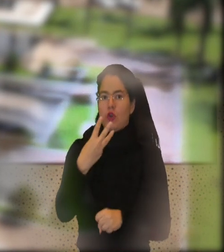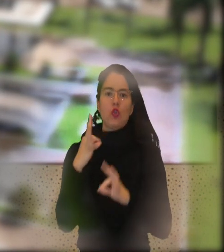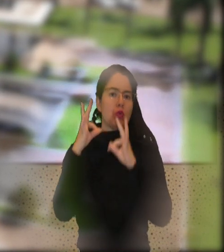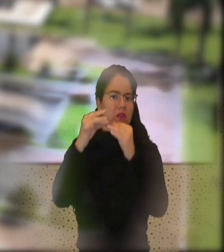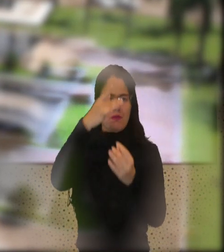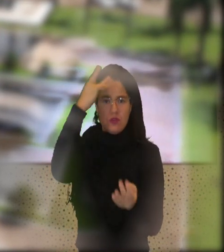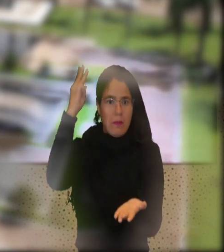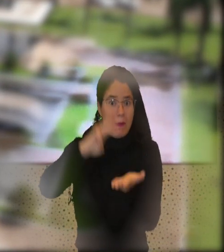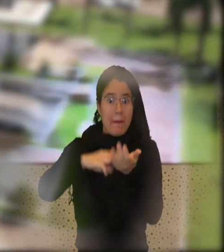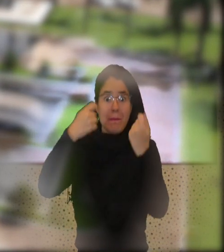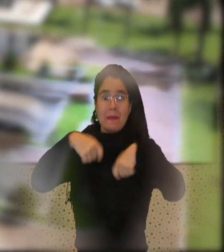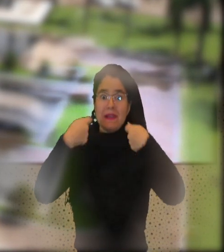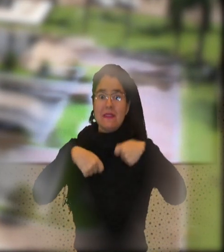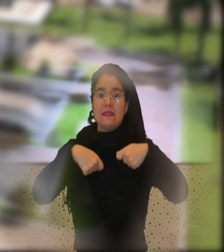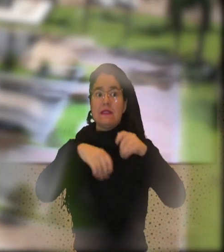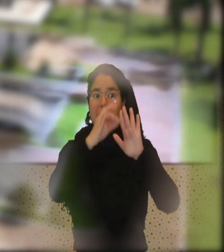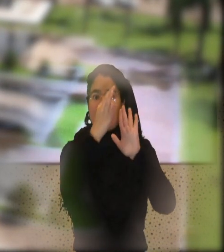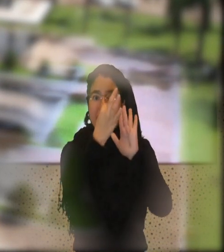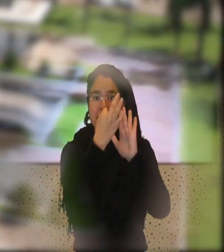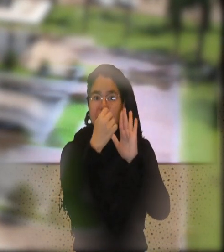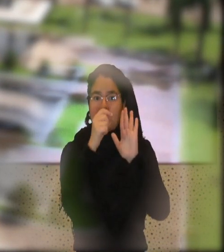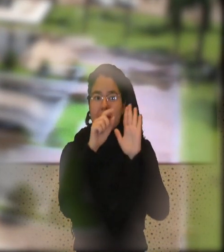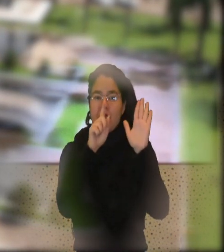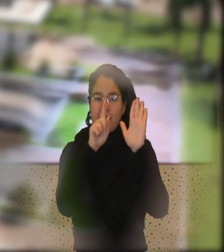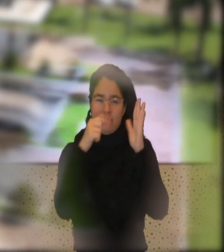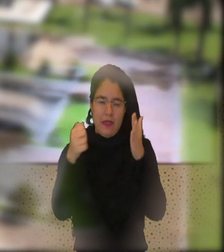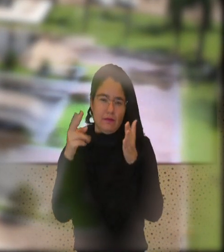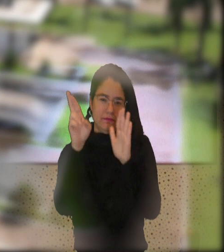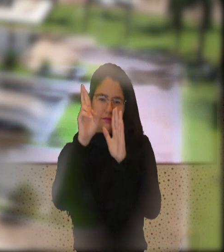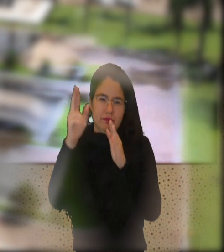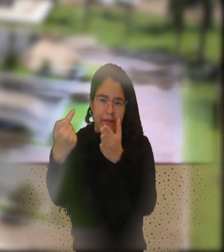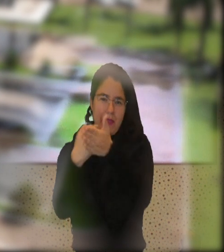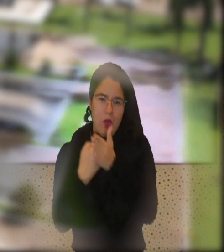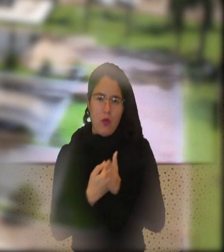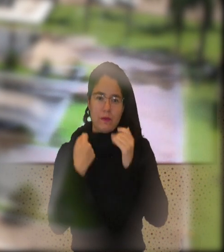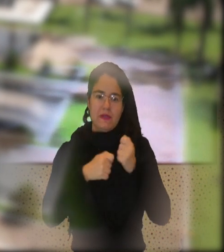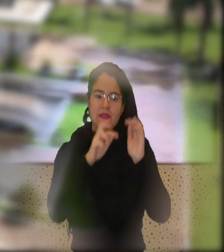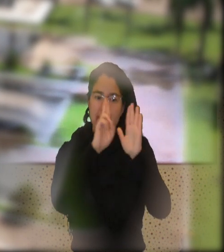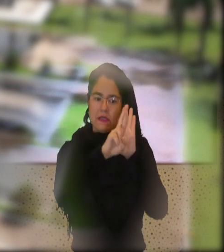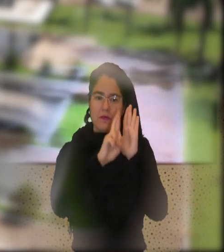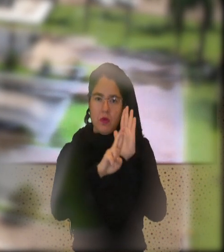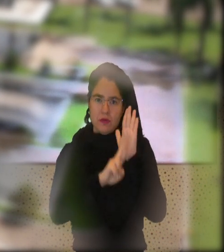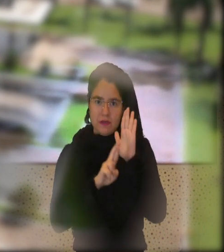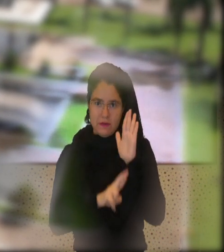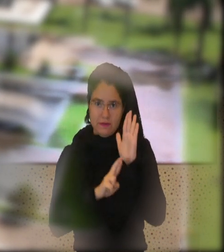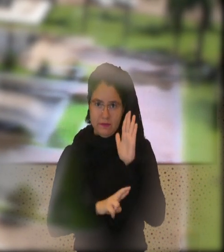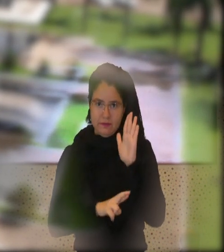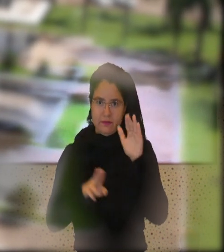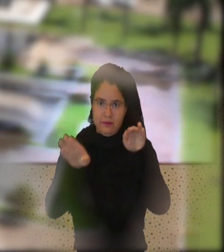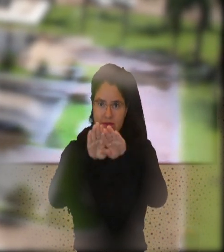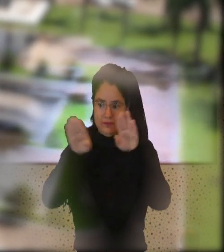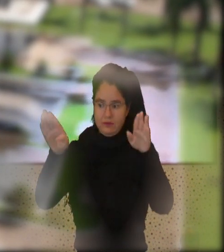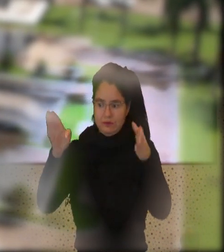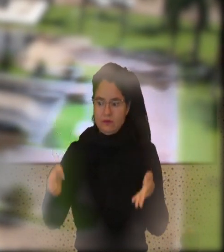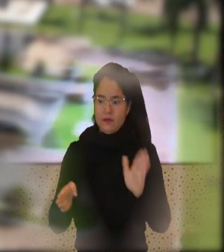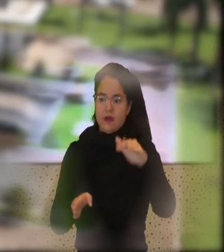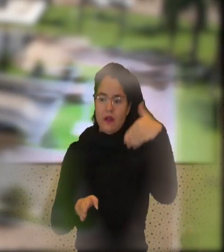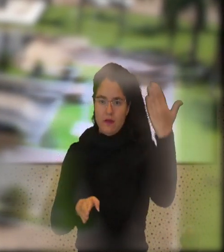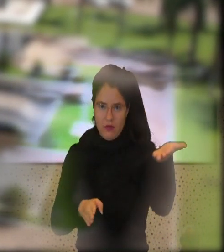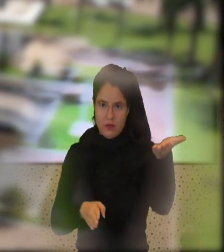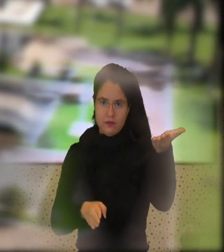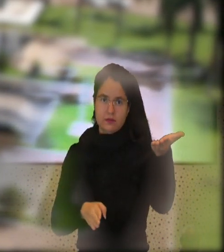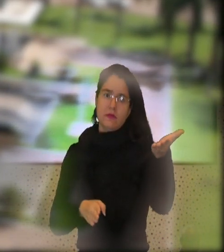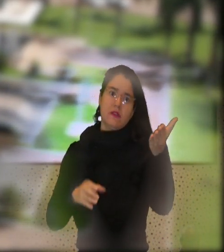o formulário que se encontra no espaço de convivência com a equipe do Ministério de Integração e Comunhão.